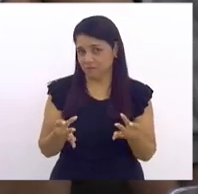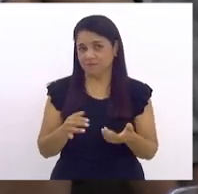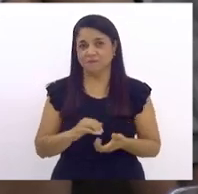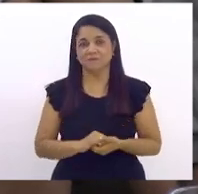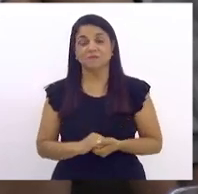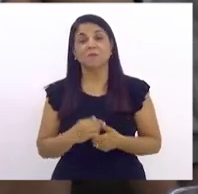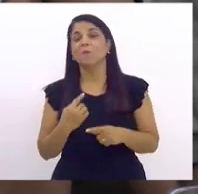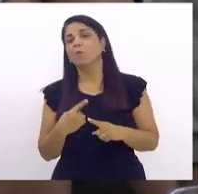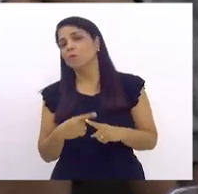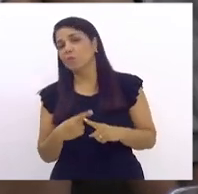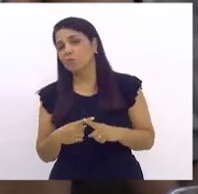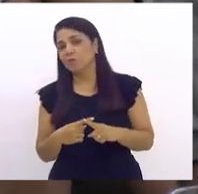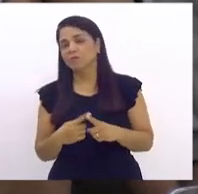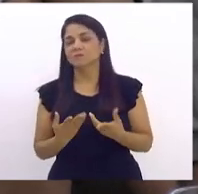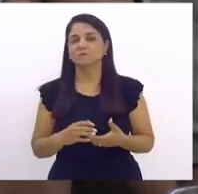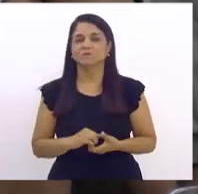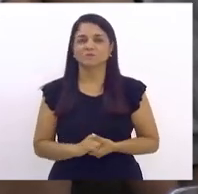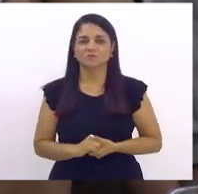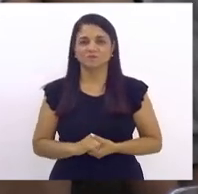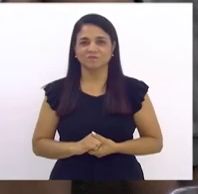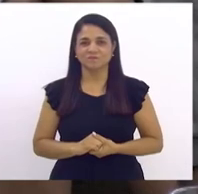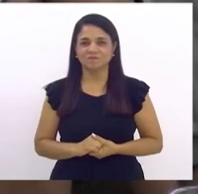Por quê? De um,